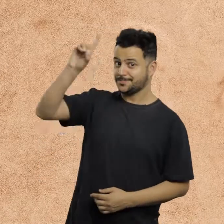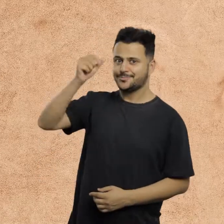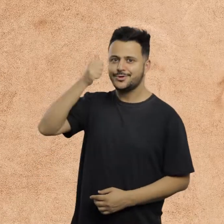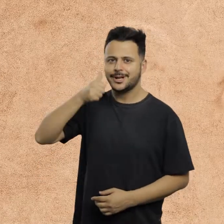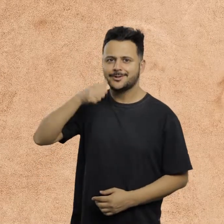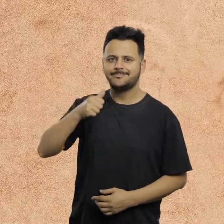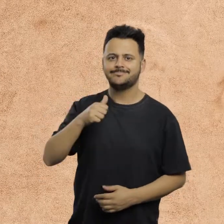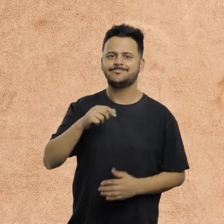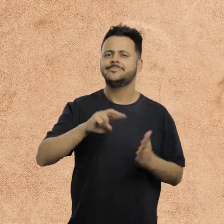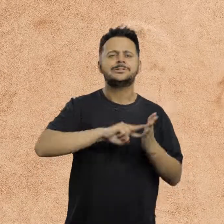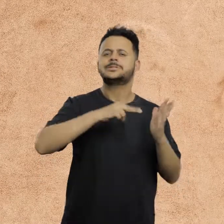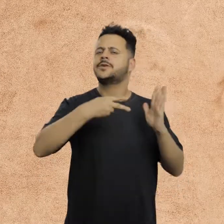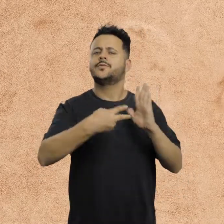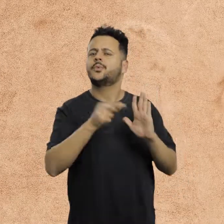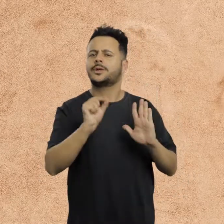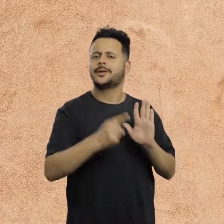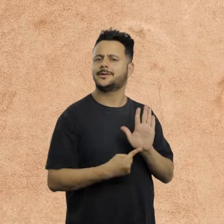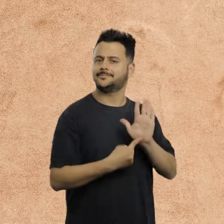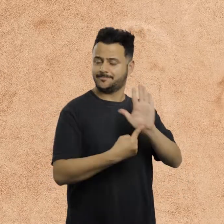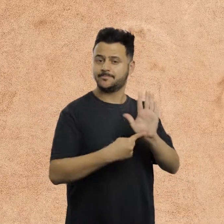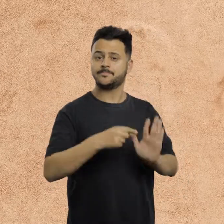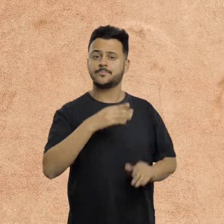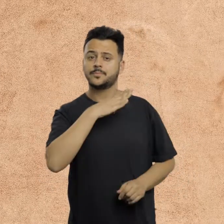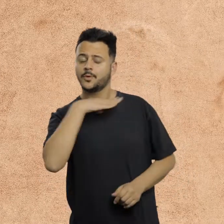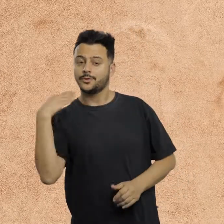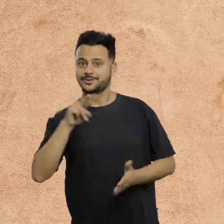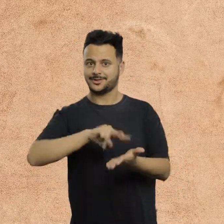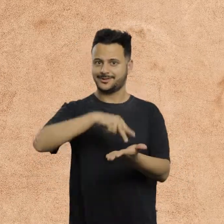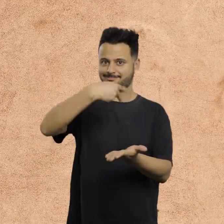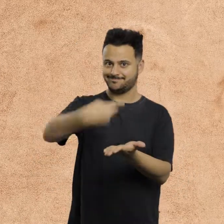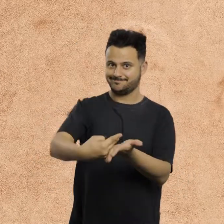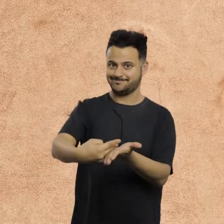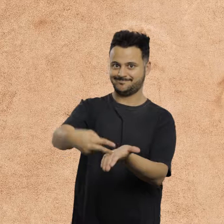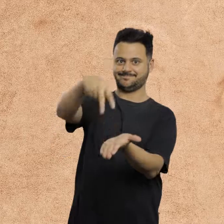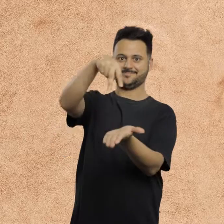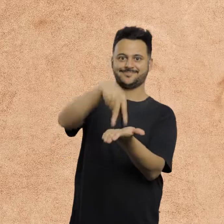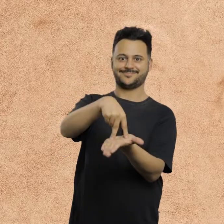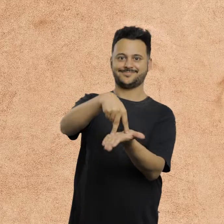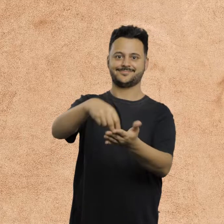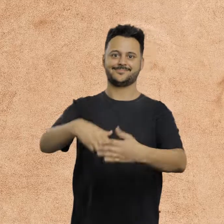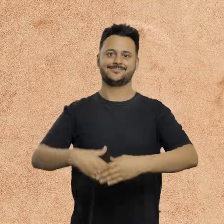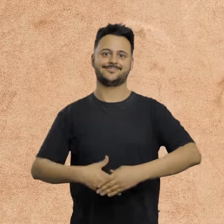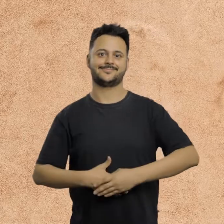Deusa Kali, divindade que representa a morte e o renascimento.